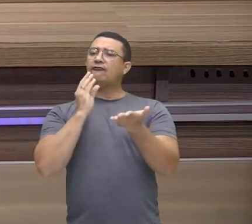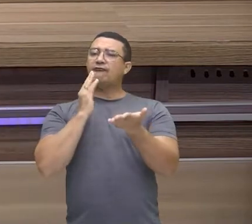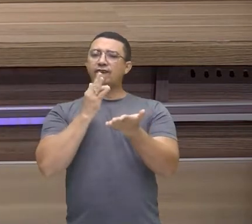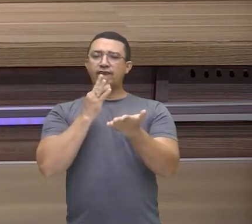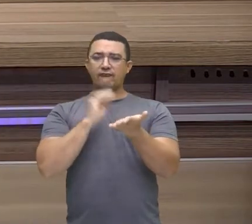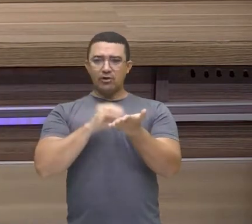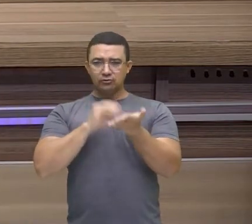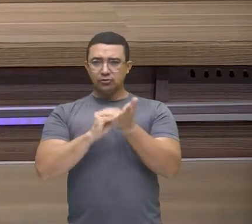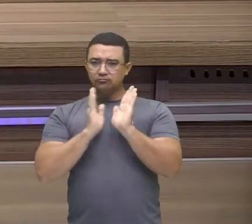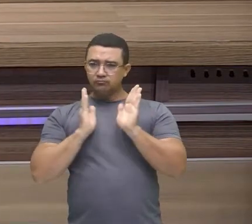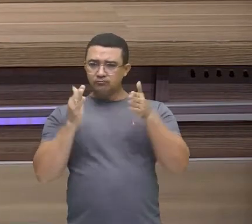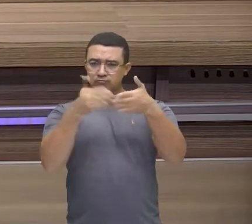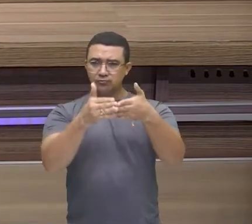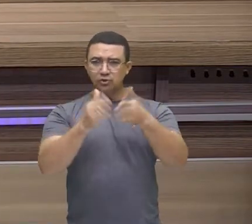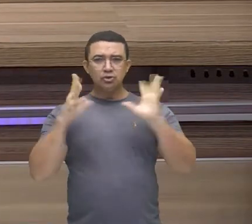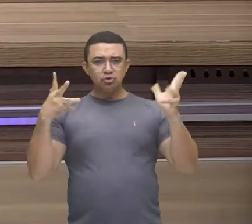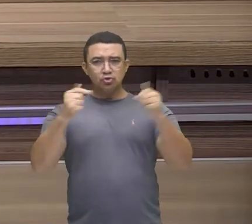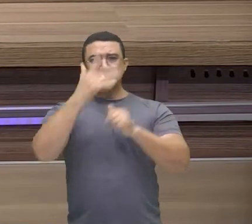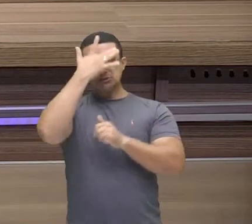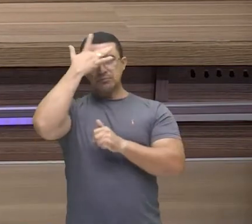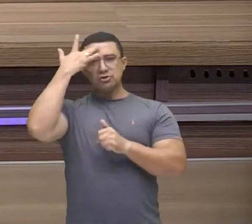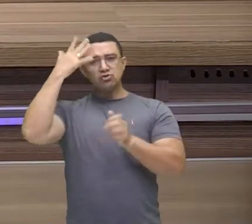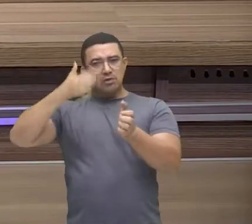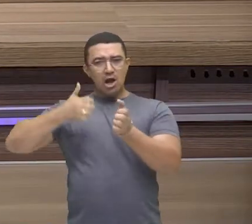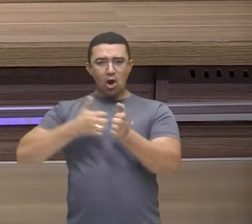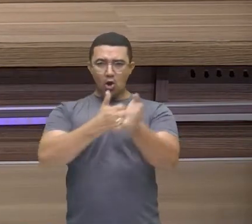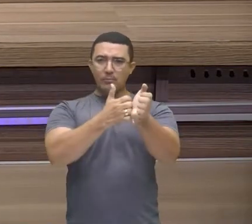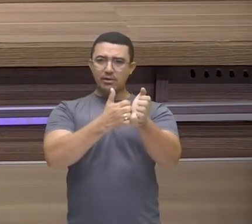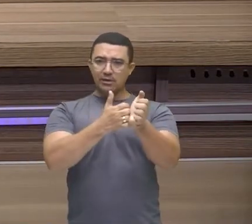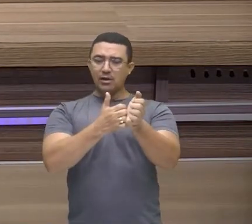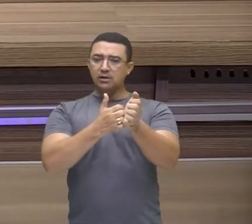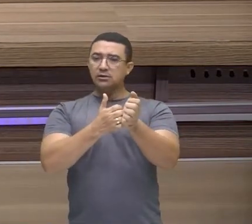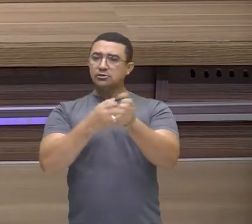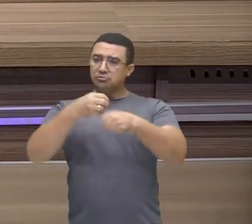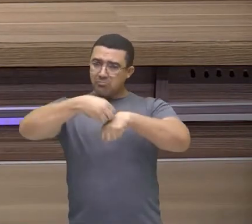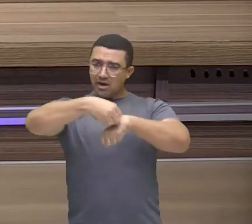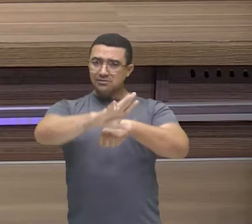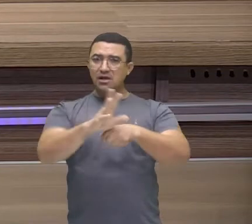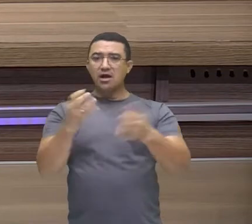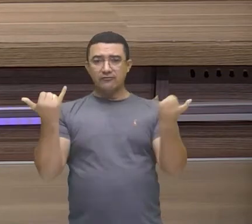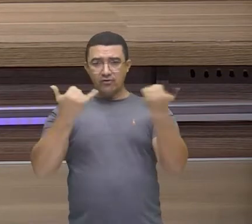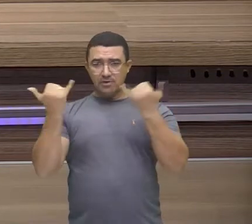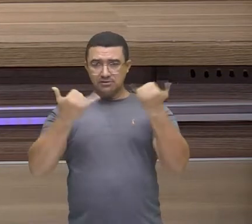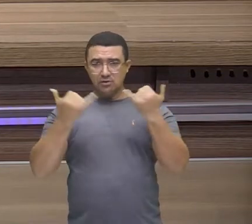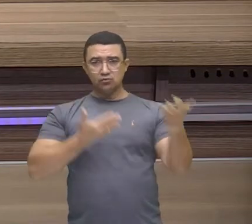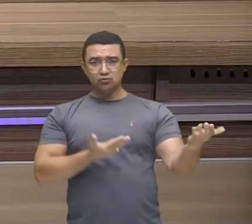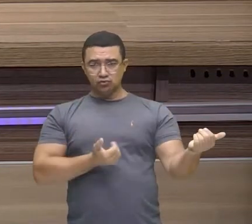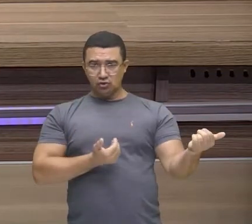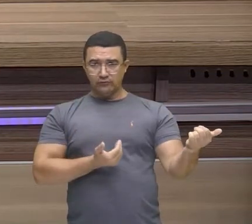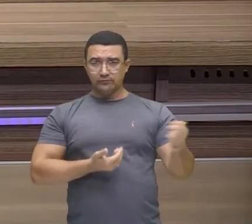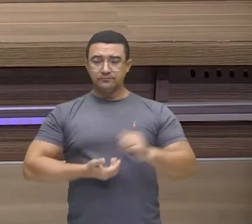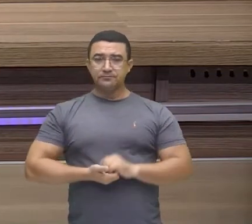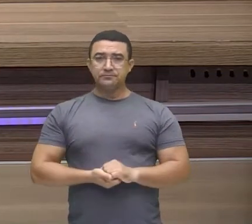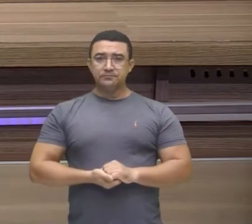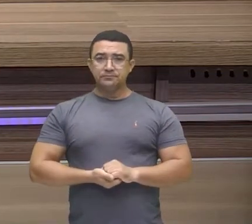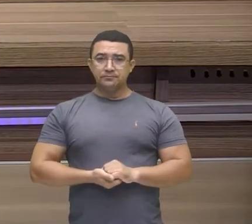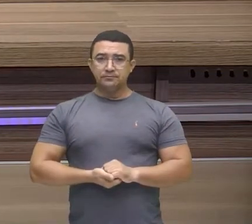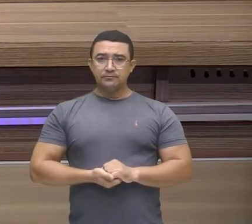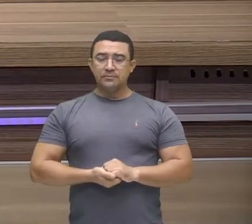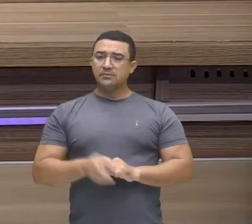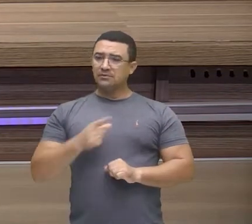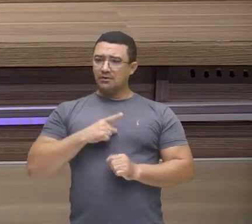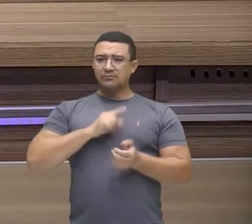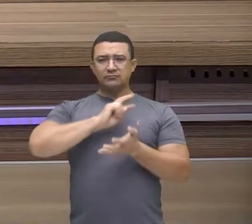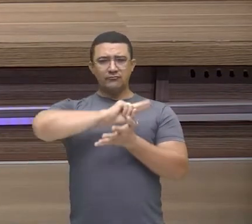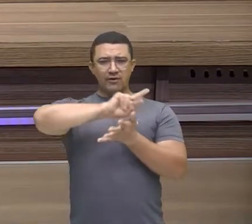nós envolvidos no acompanhamento e na informação desses adolescentes. Então nós temos um monte de coisas, de transformações.